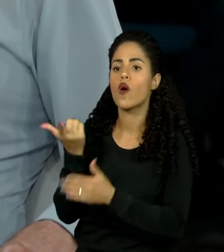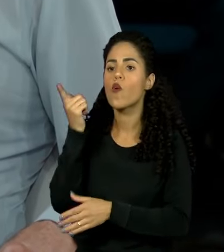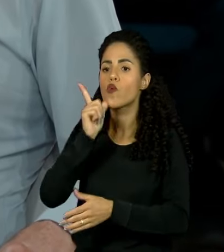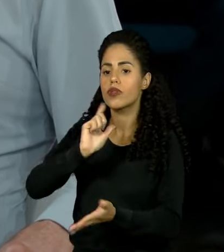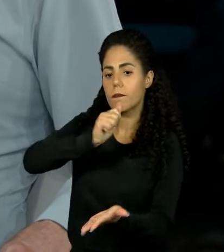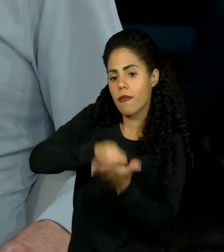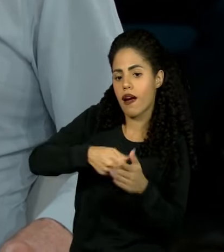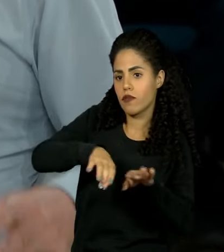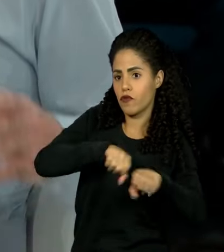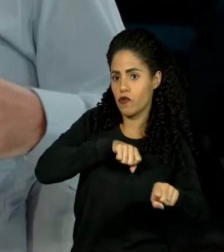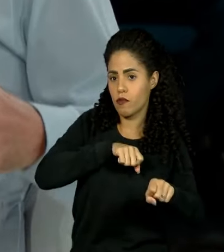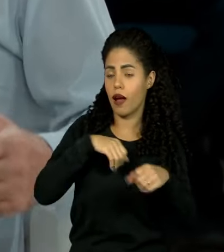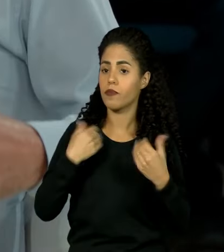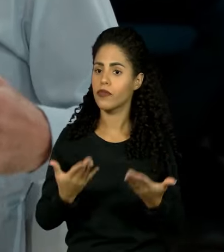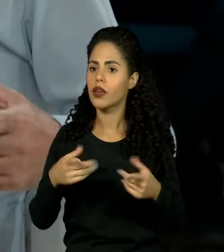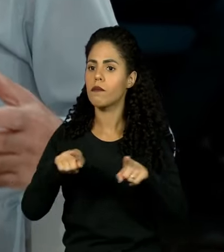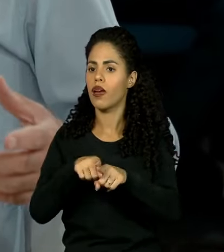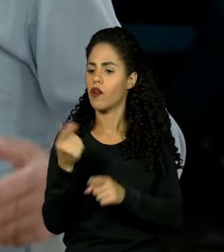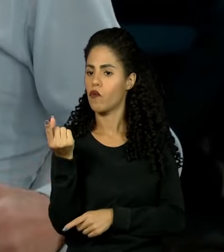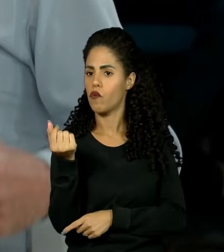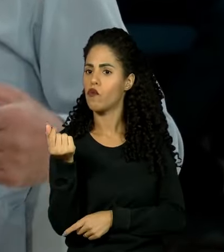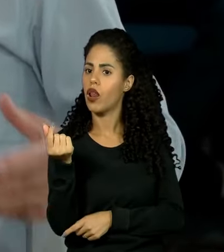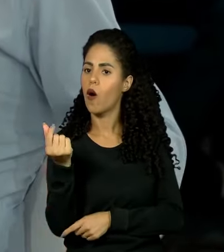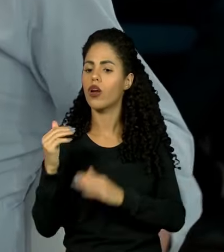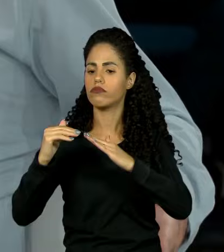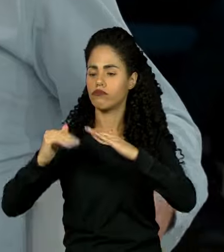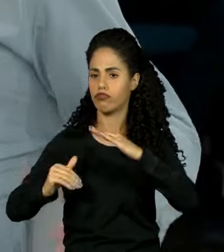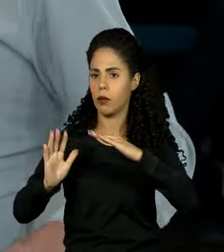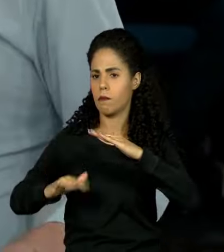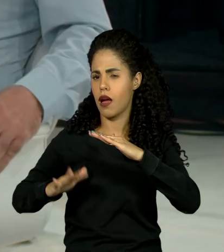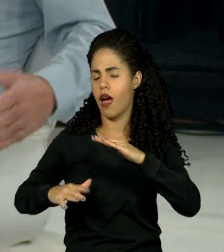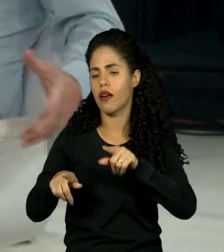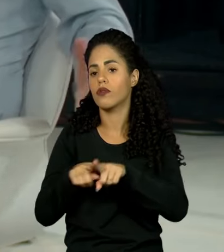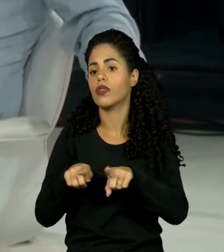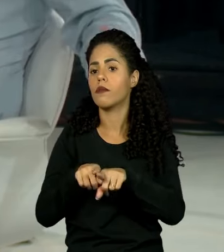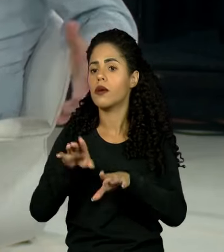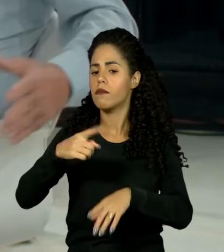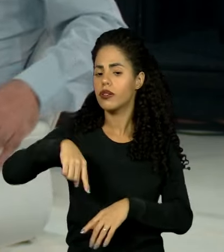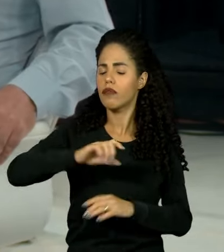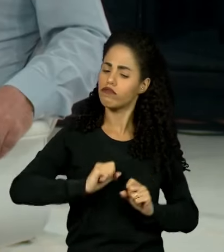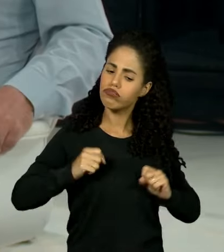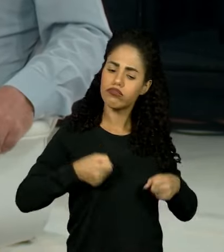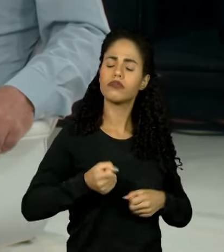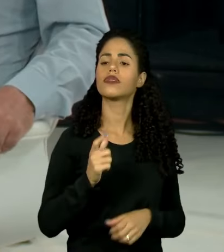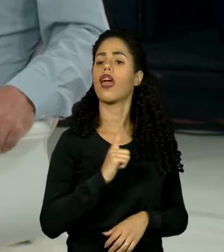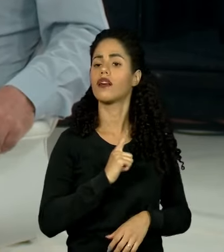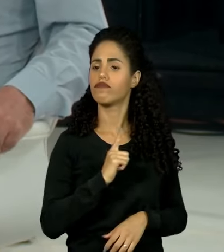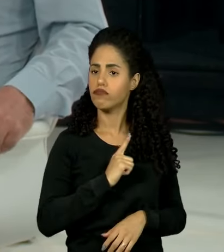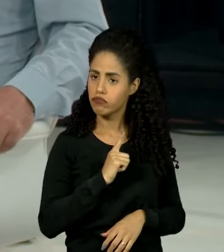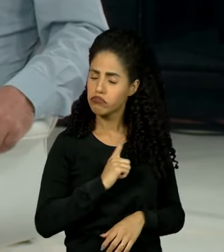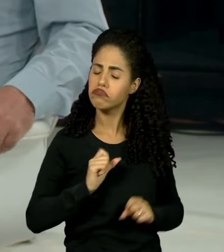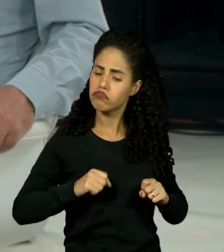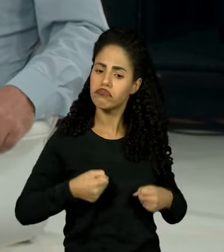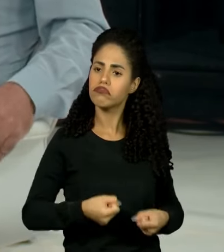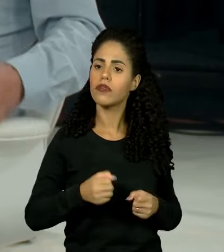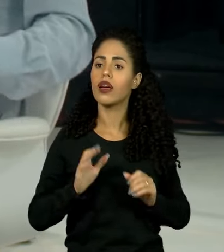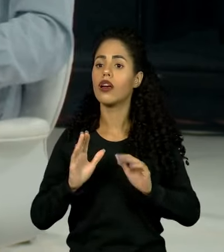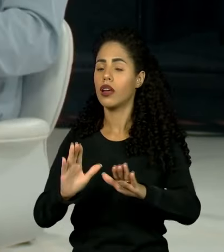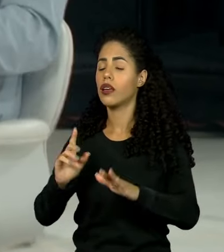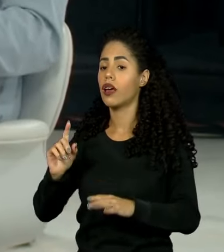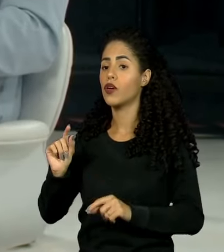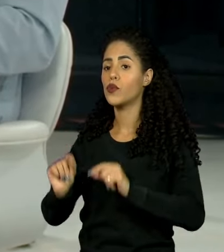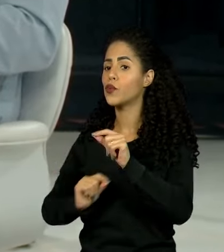aquilo né os valores são são menores mas nós sabemos que é um esforço né Eh e